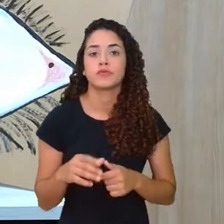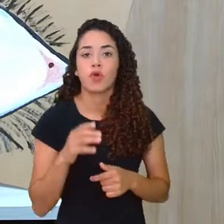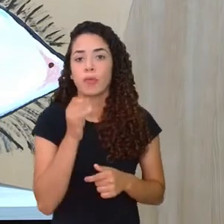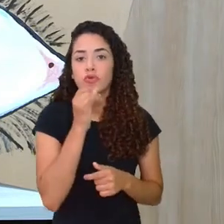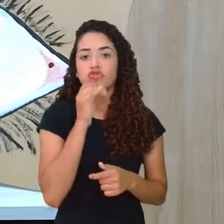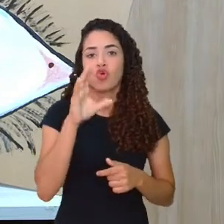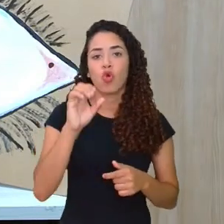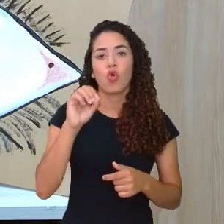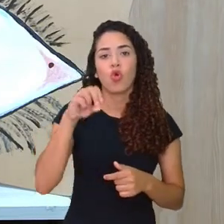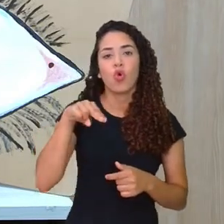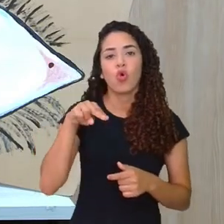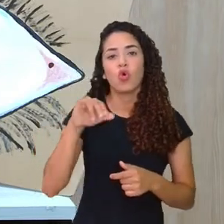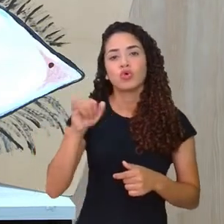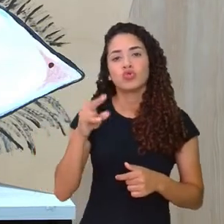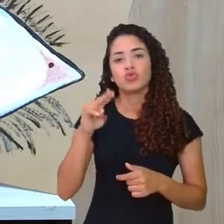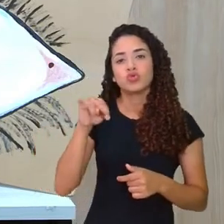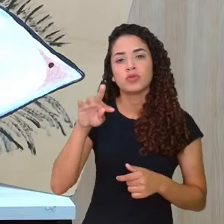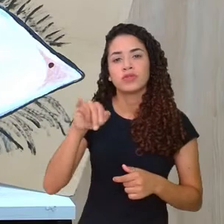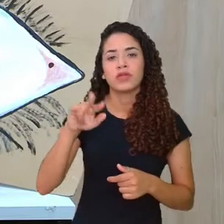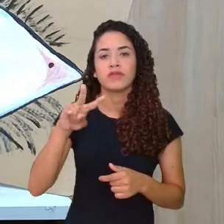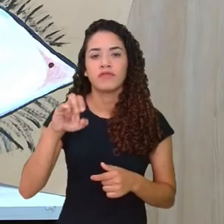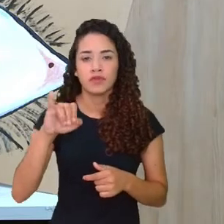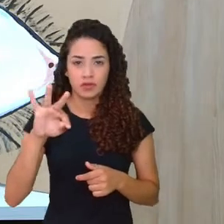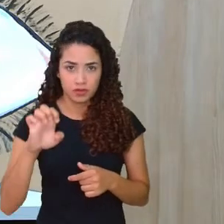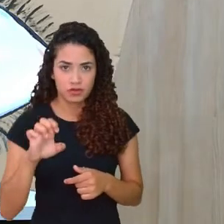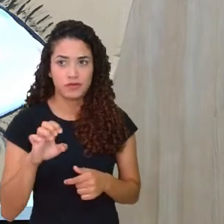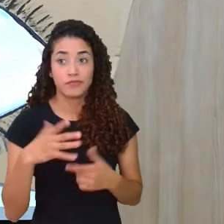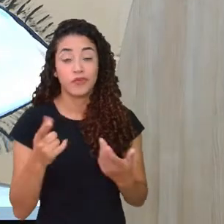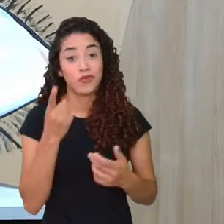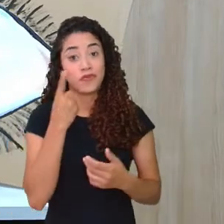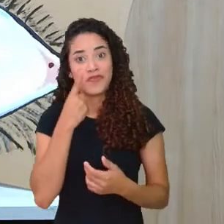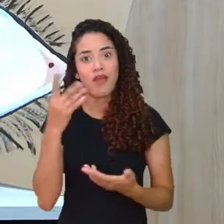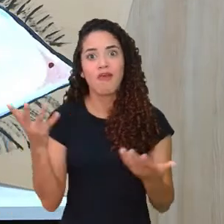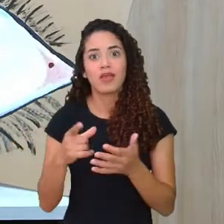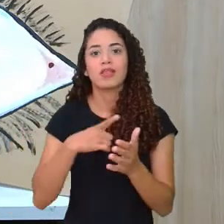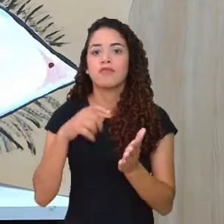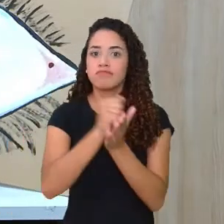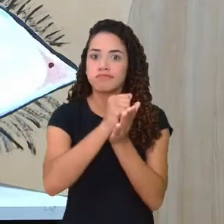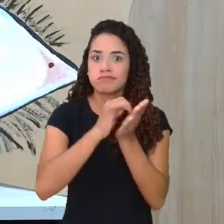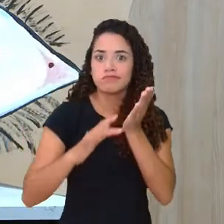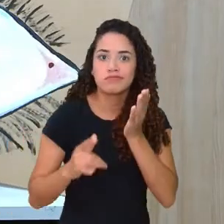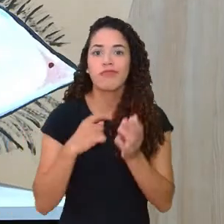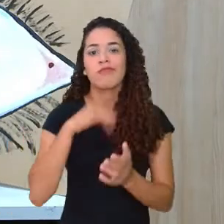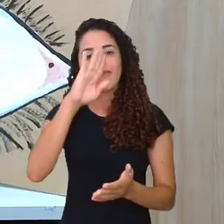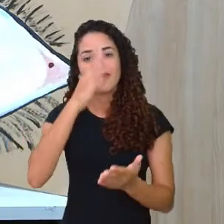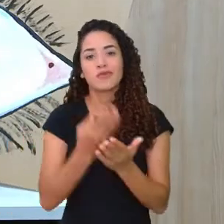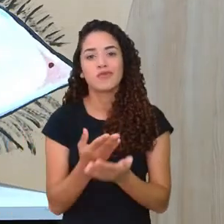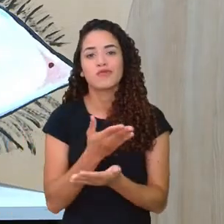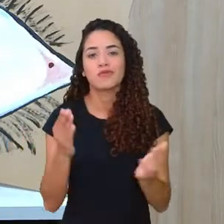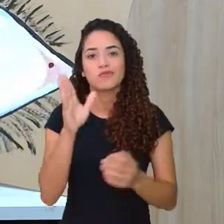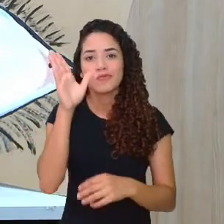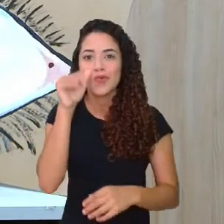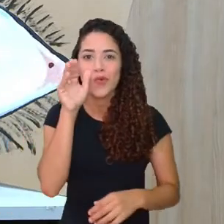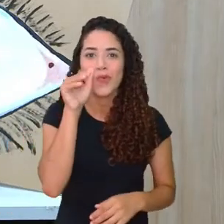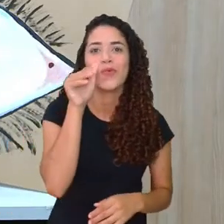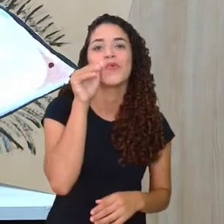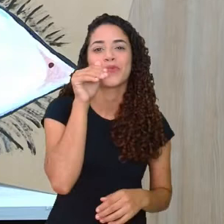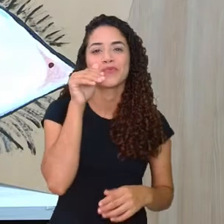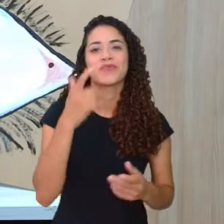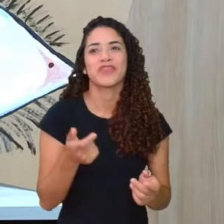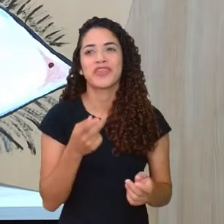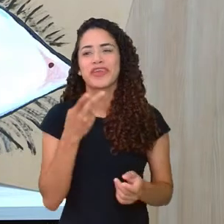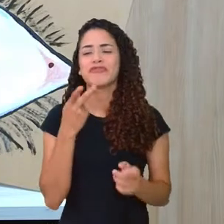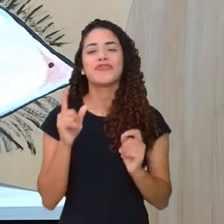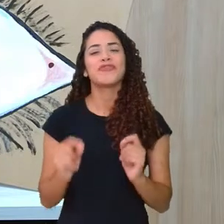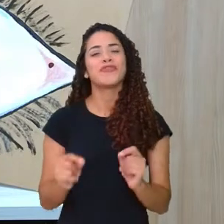E aí, o que é que nós temos? Nós temos agora a proposta de atividade. Eu acredito que muita gente estava curiosa, dizendo assim,